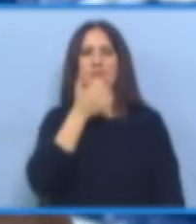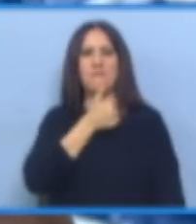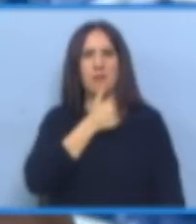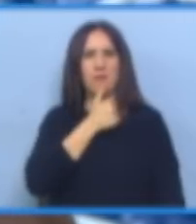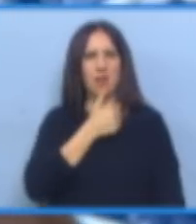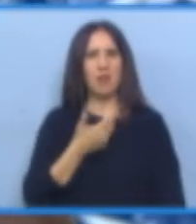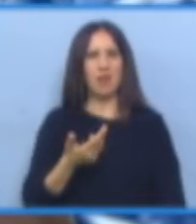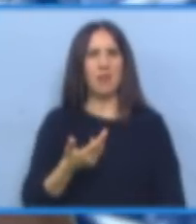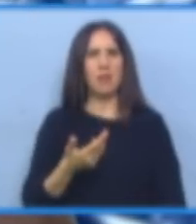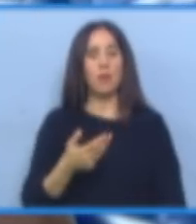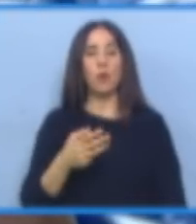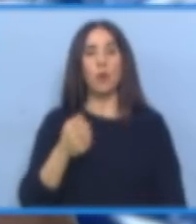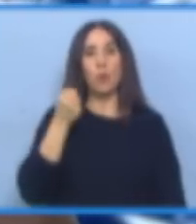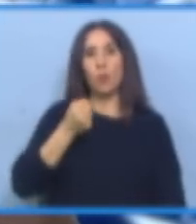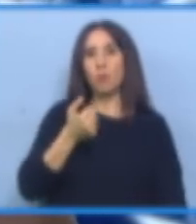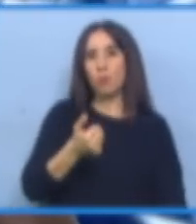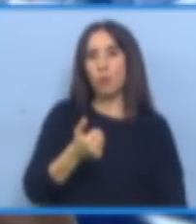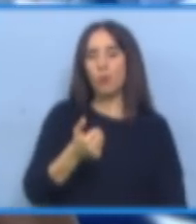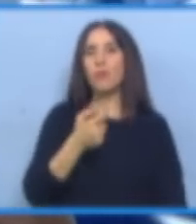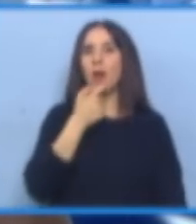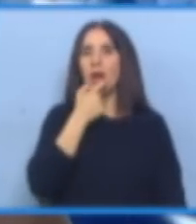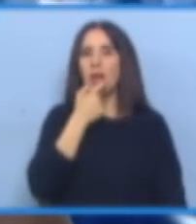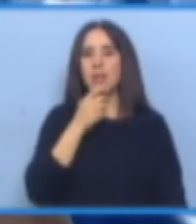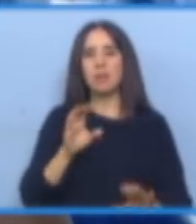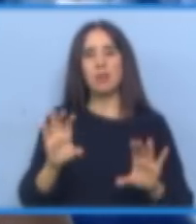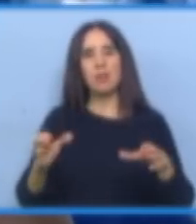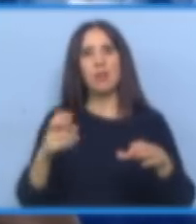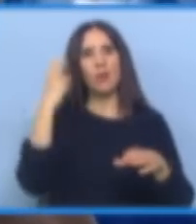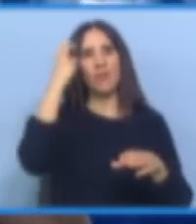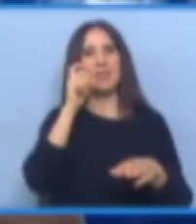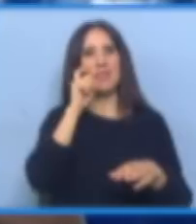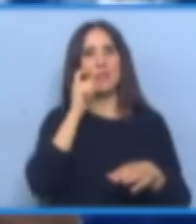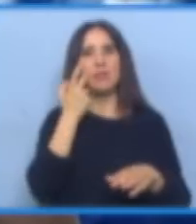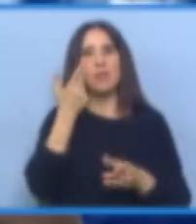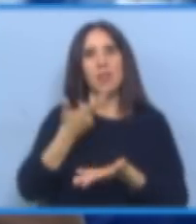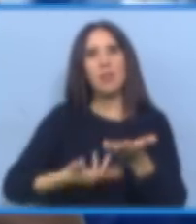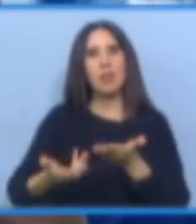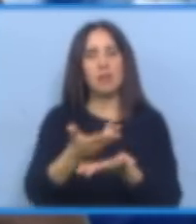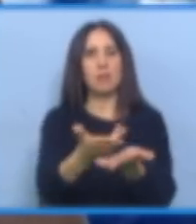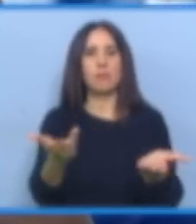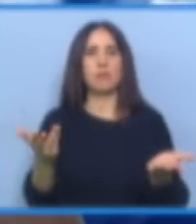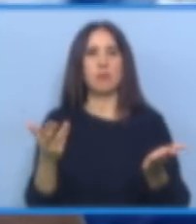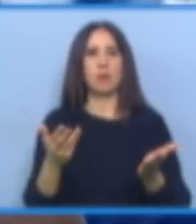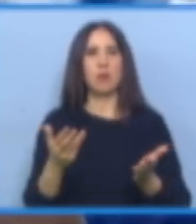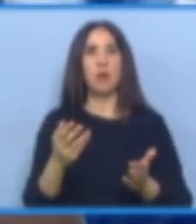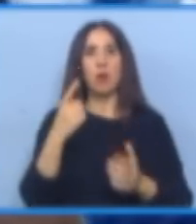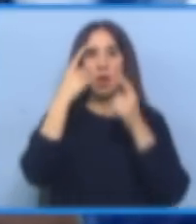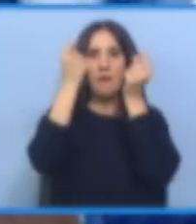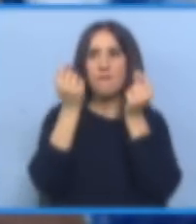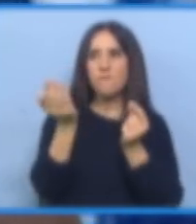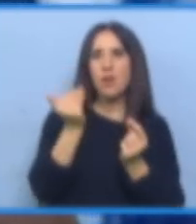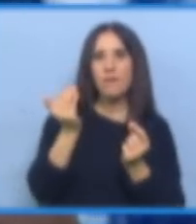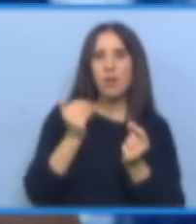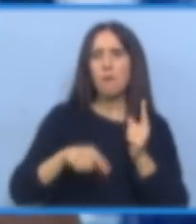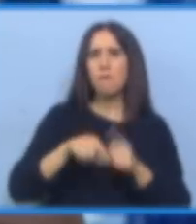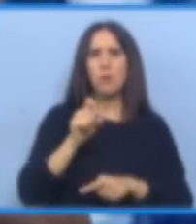dizer, o bom pastor é aquele que defende as ovelhas, que dá a vida por elas. Vem vir o lobo e, em vez